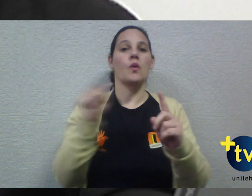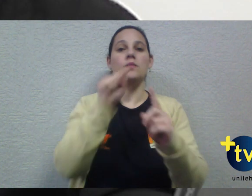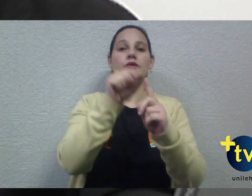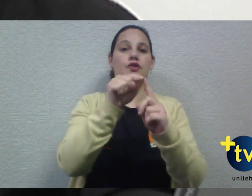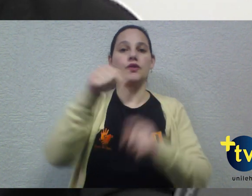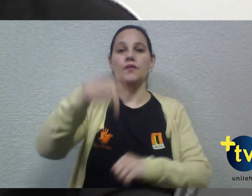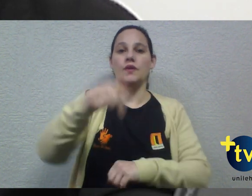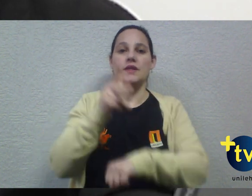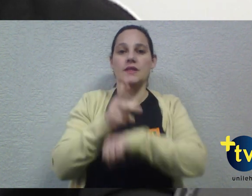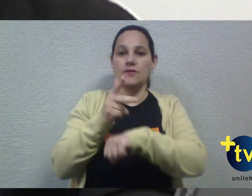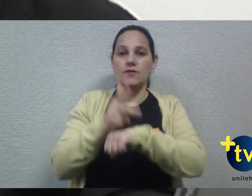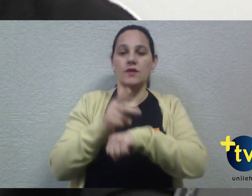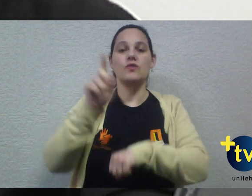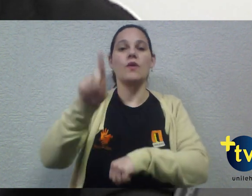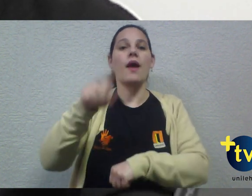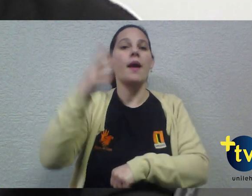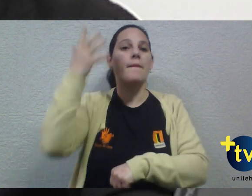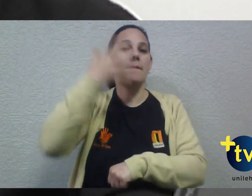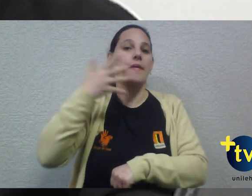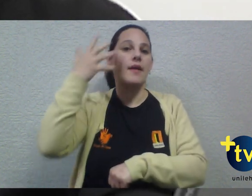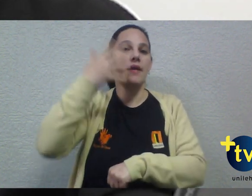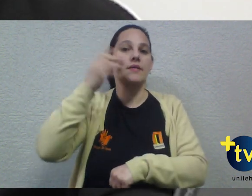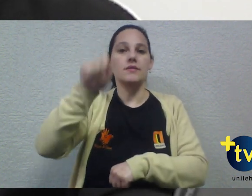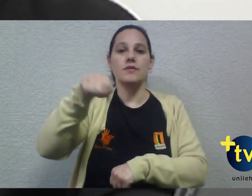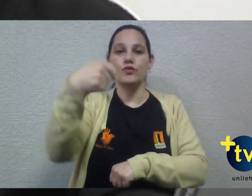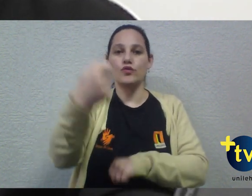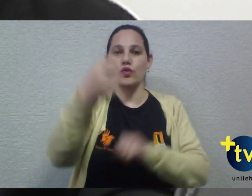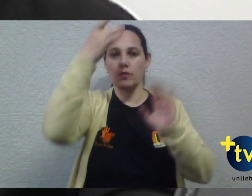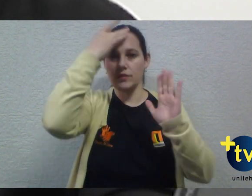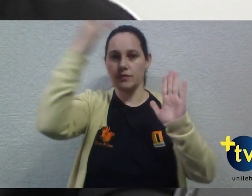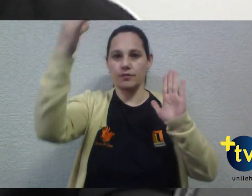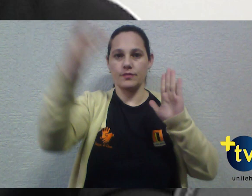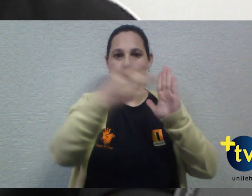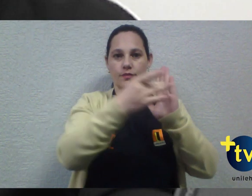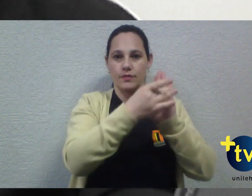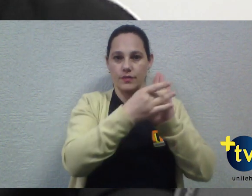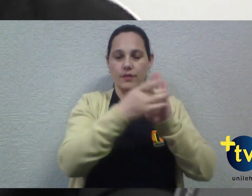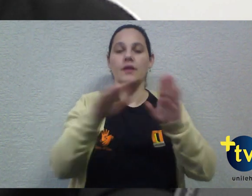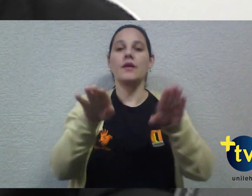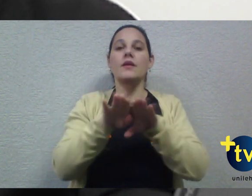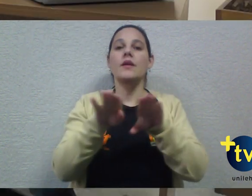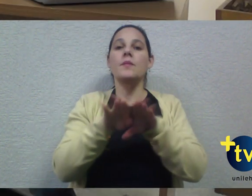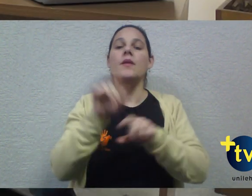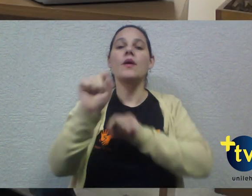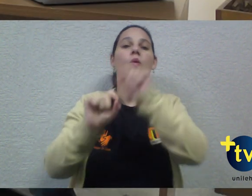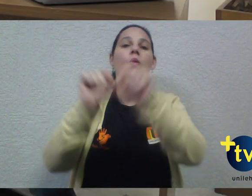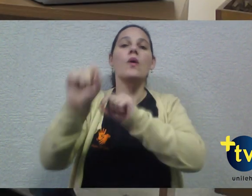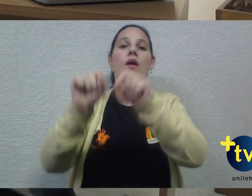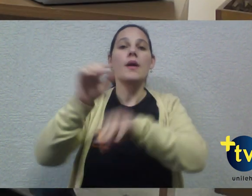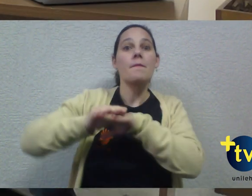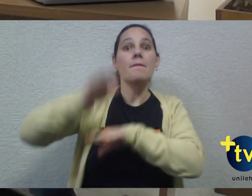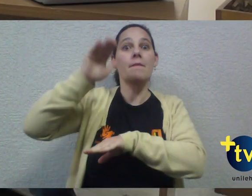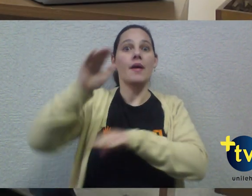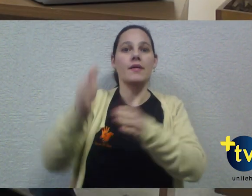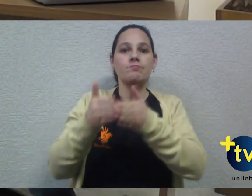justamente poder palestrar a respeito da inteligência artificial e demanda maior da empregabilidade. O que a gente